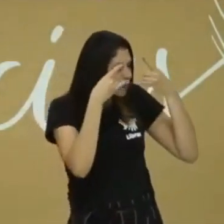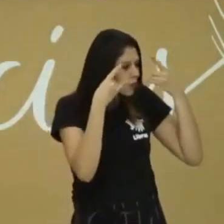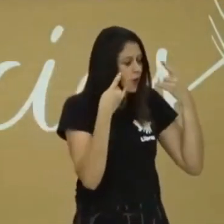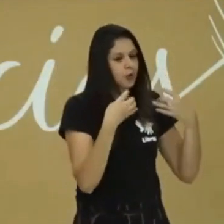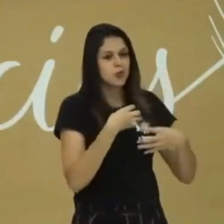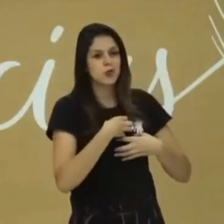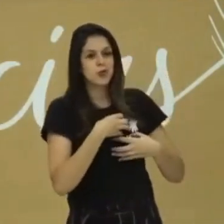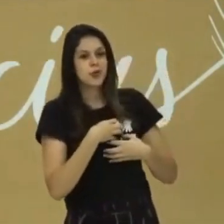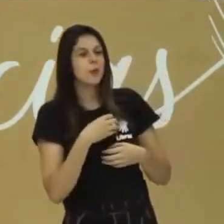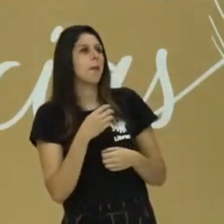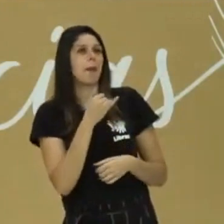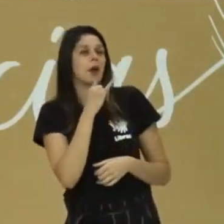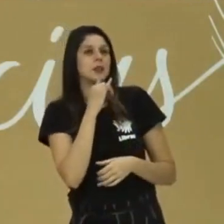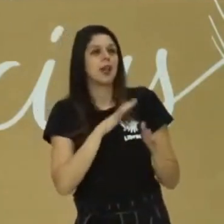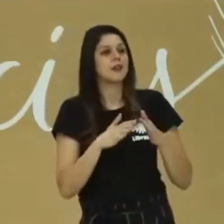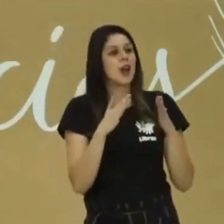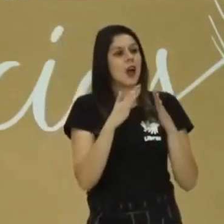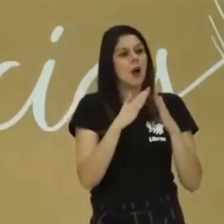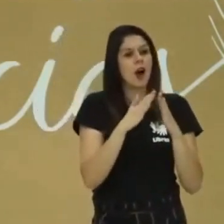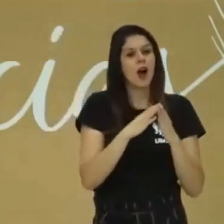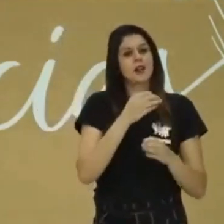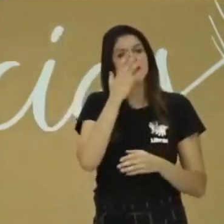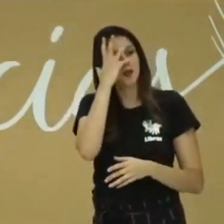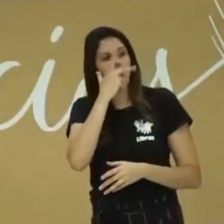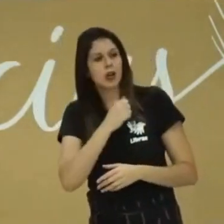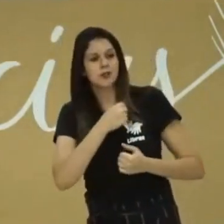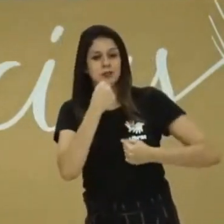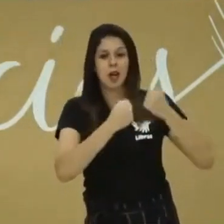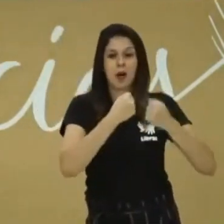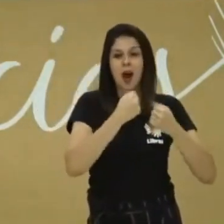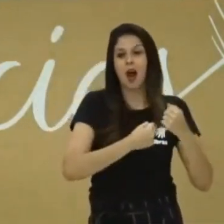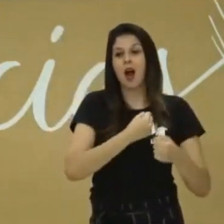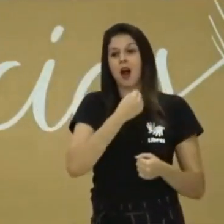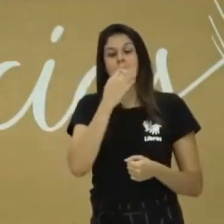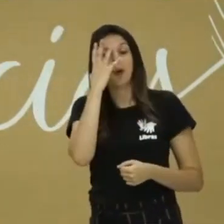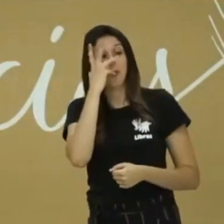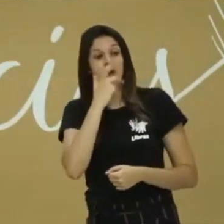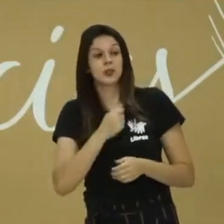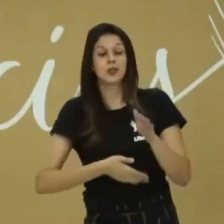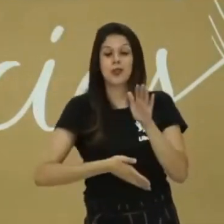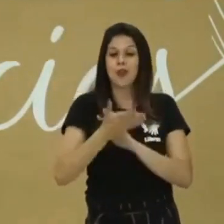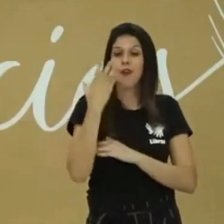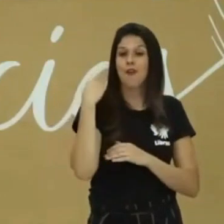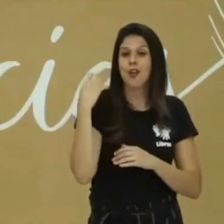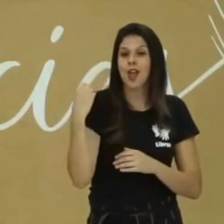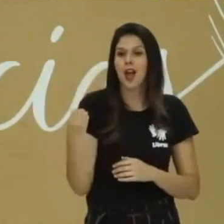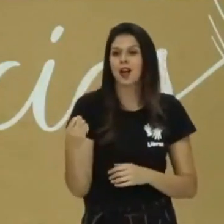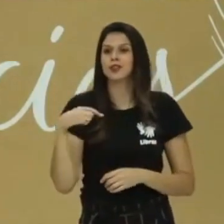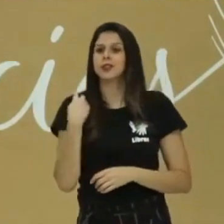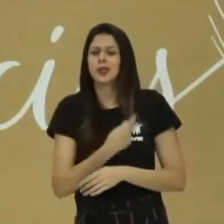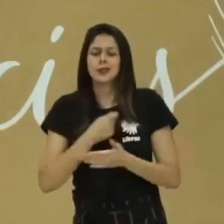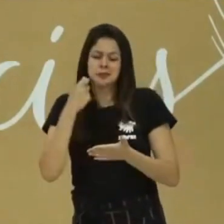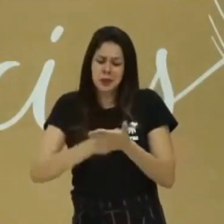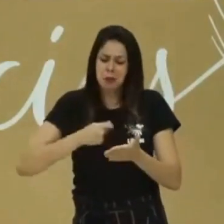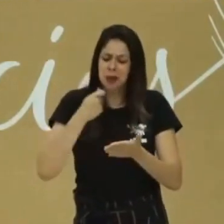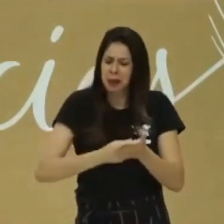que quando você vê um belo carro uma bela casa ou aquela viagem de alguma coisa que tem a ver com desfrute você passe